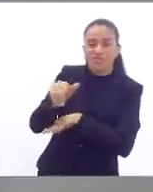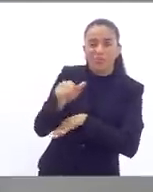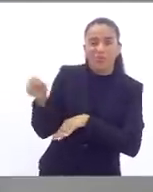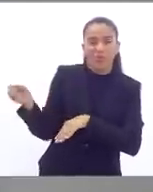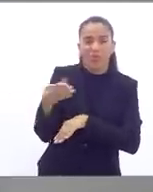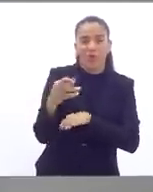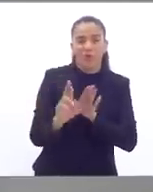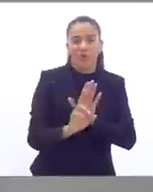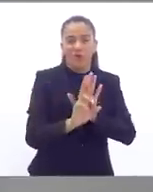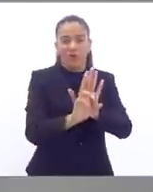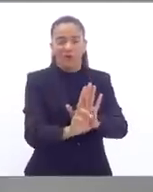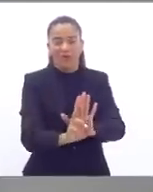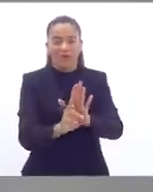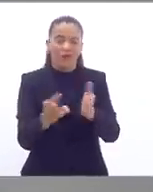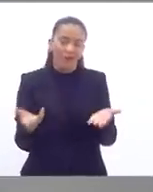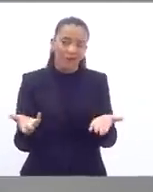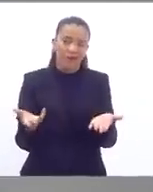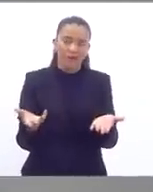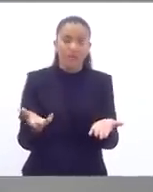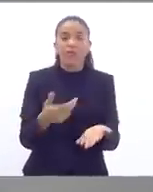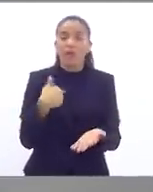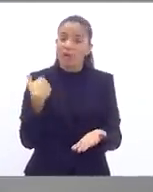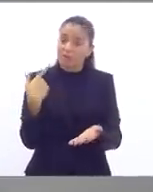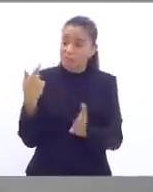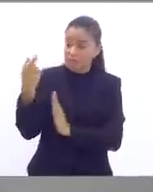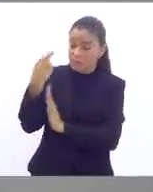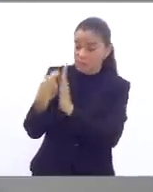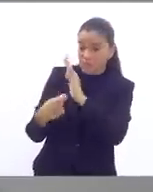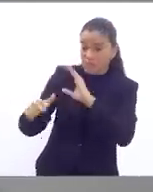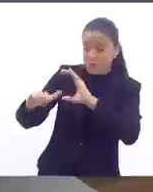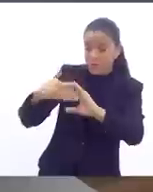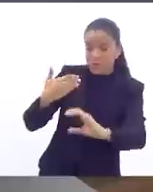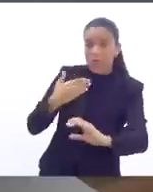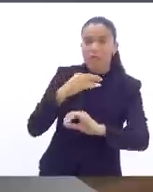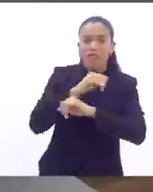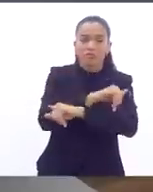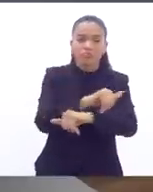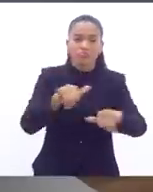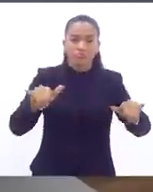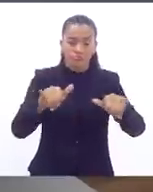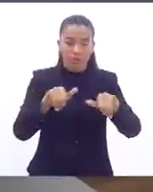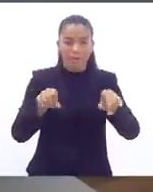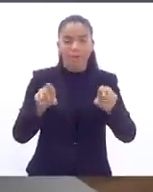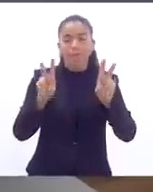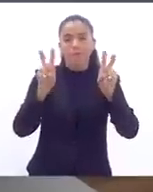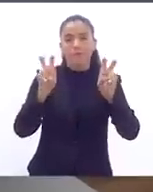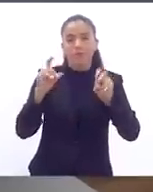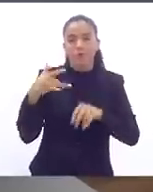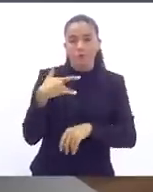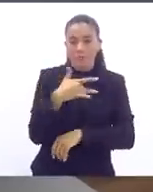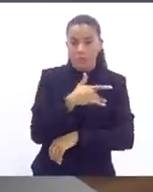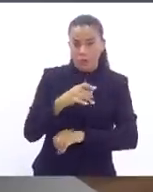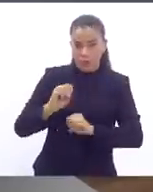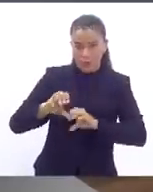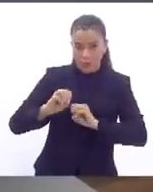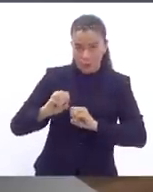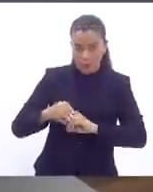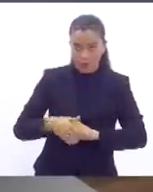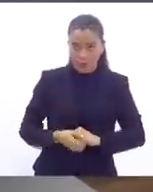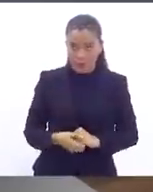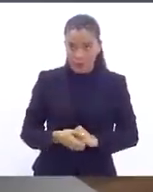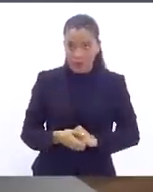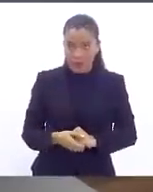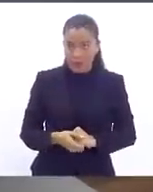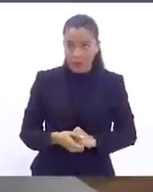aí a gente aqui se incumbir de dar divulgar esse fato tá E sobre a saúde e educação só para